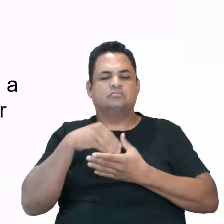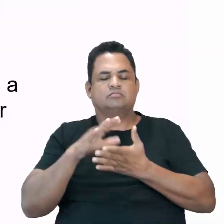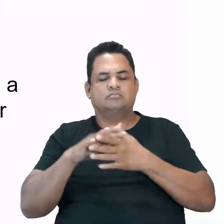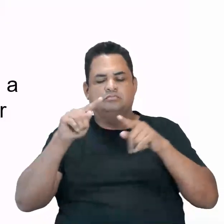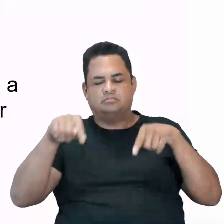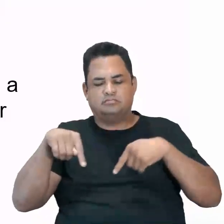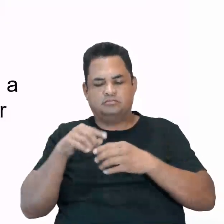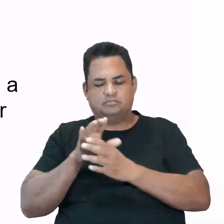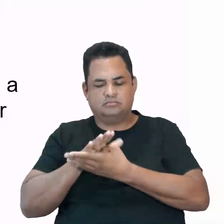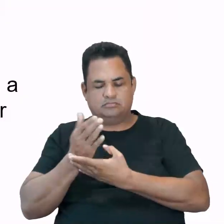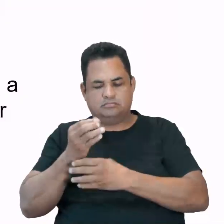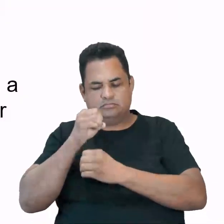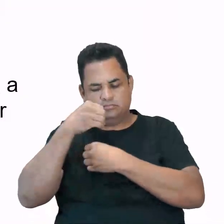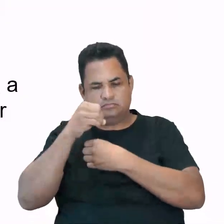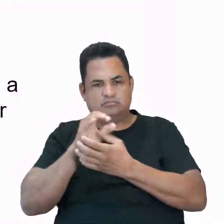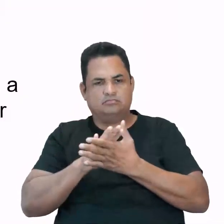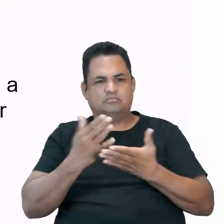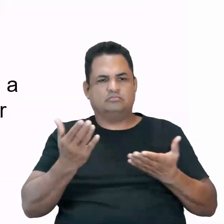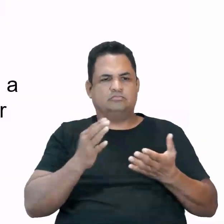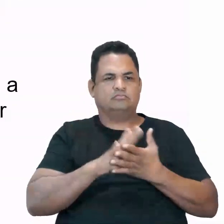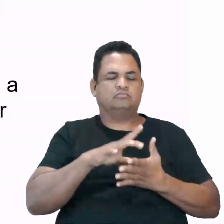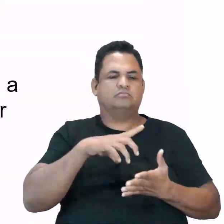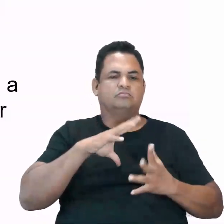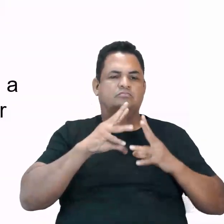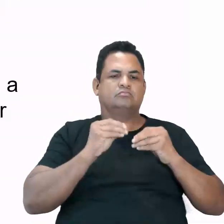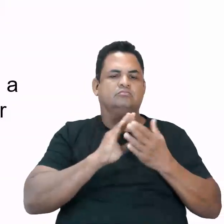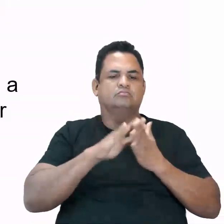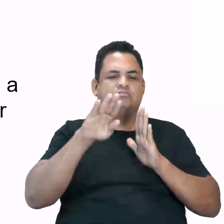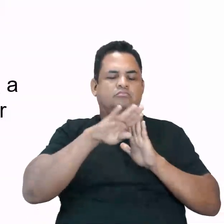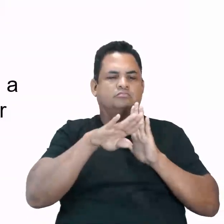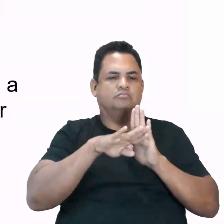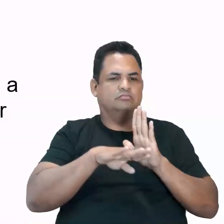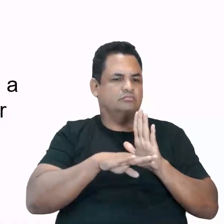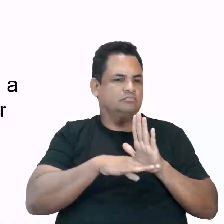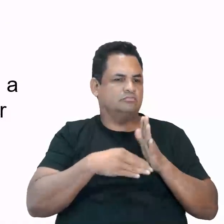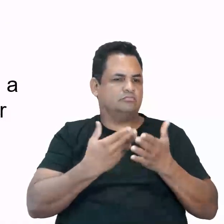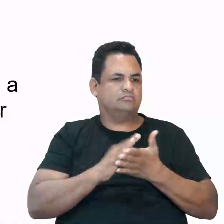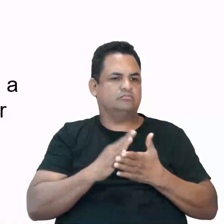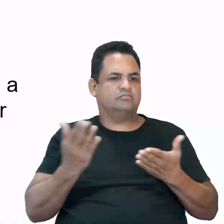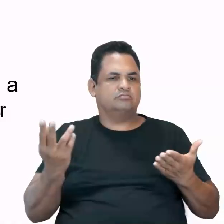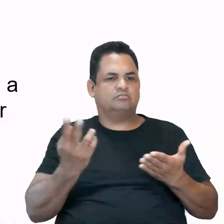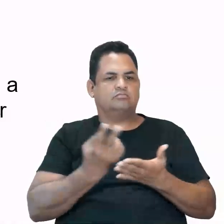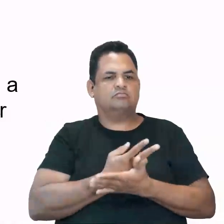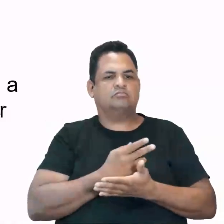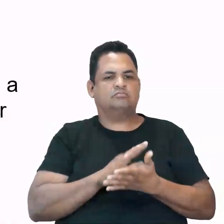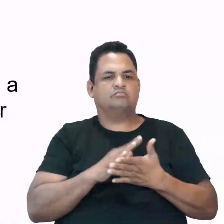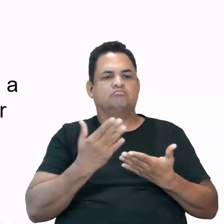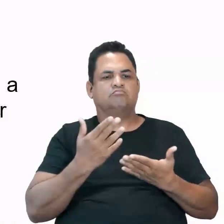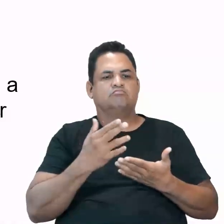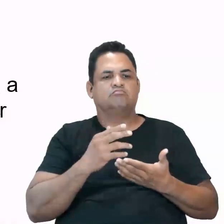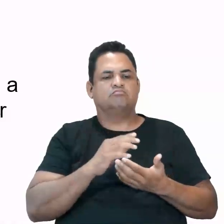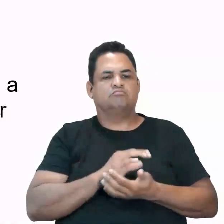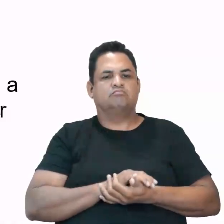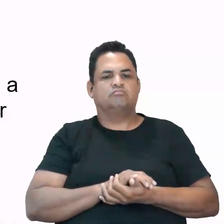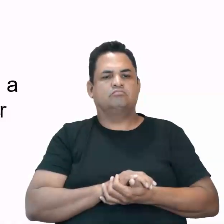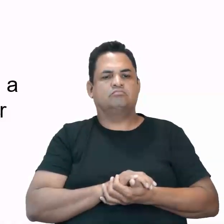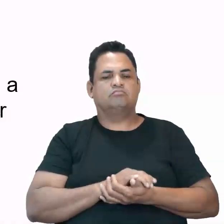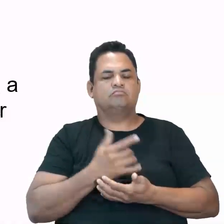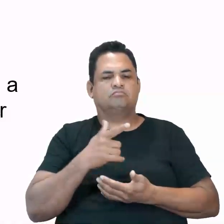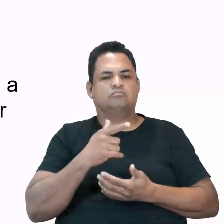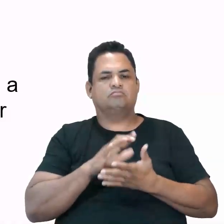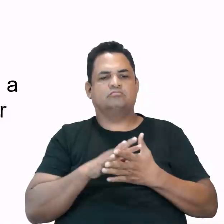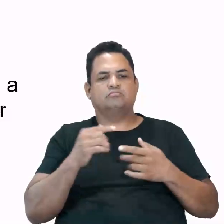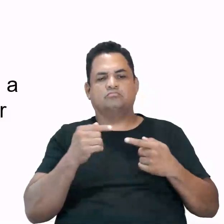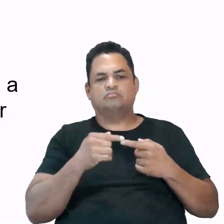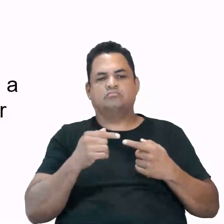fazer simplesmente com os corpos. Tem todo um procedimento. Isso. Pode ocorrer sem contato entre os corpos. Não há contato. Não